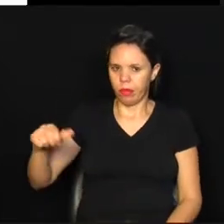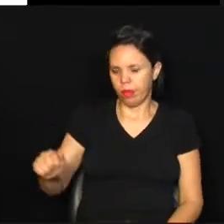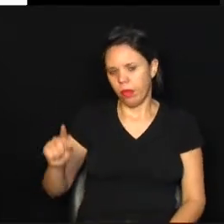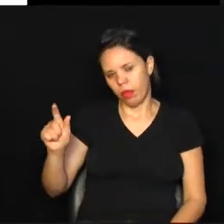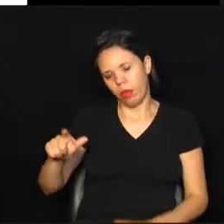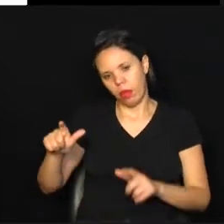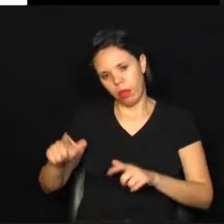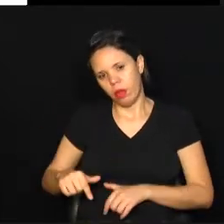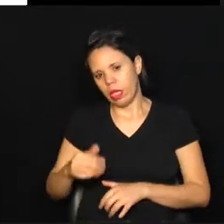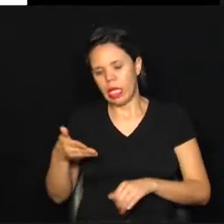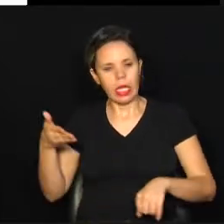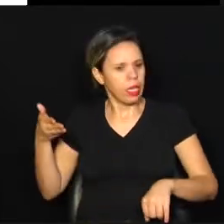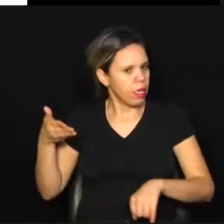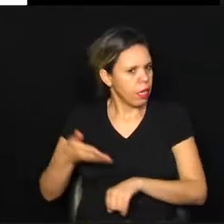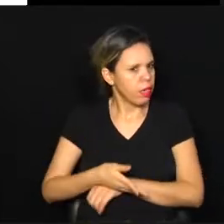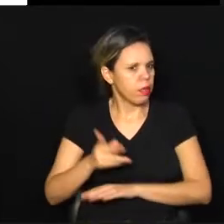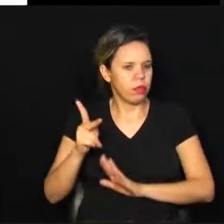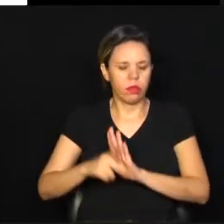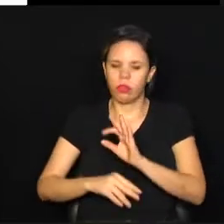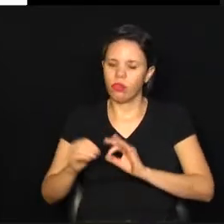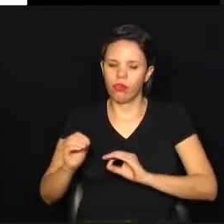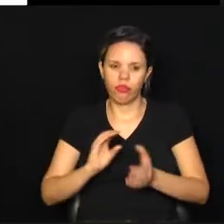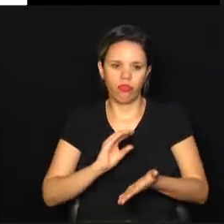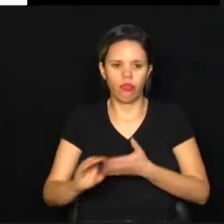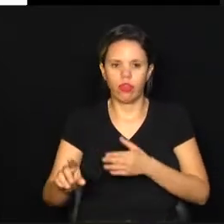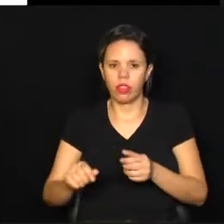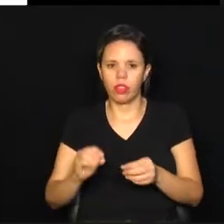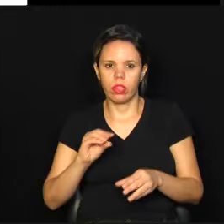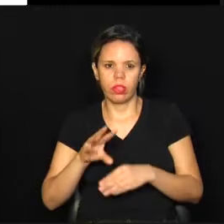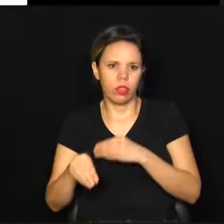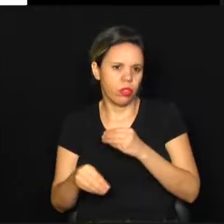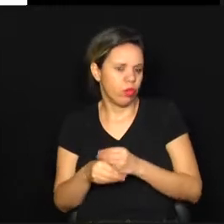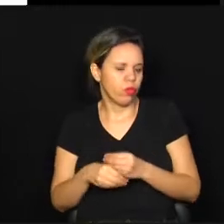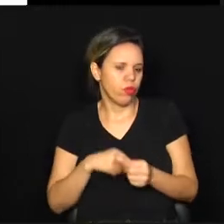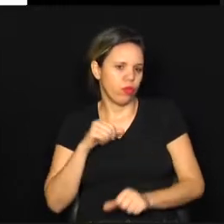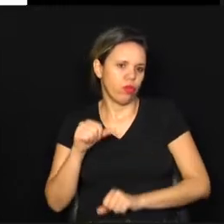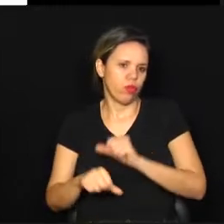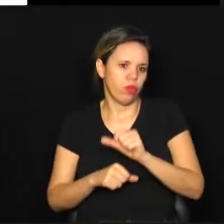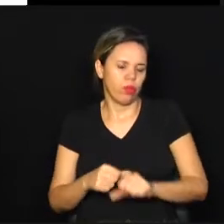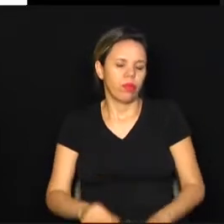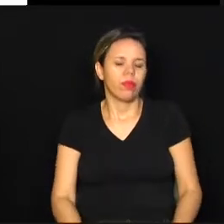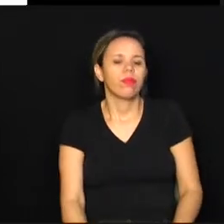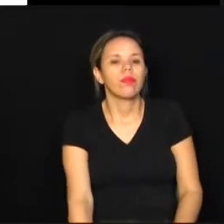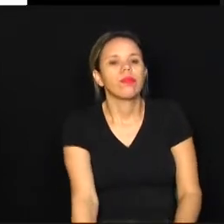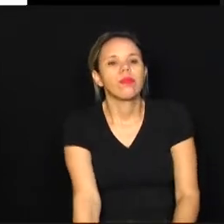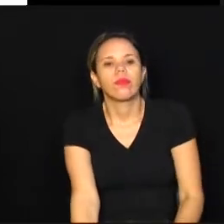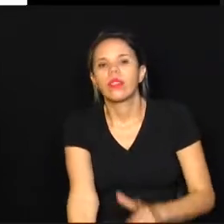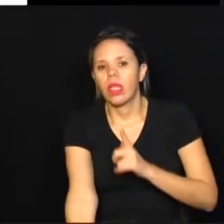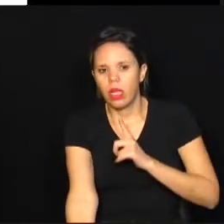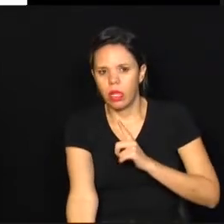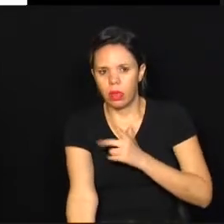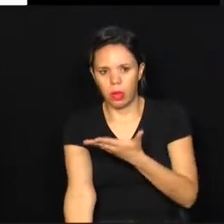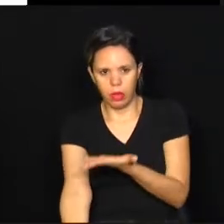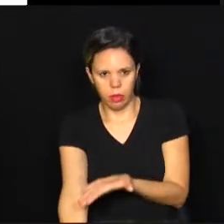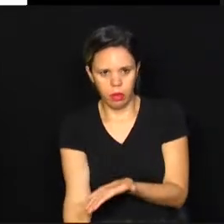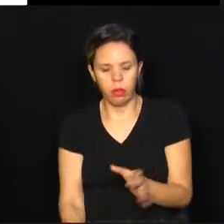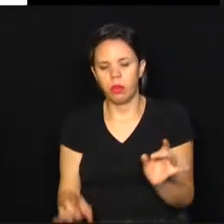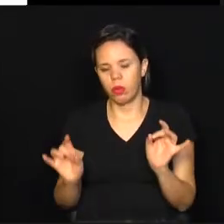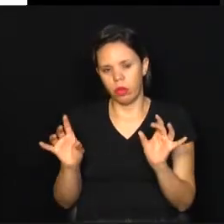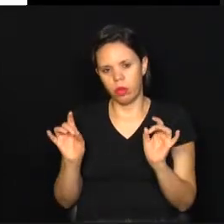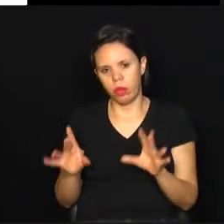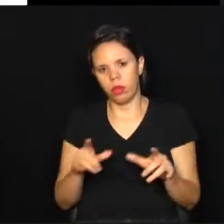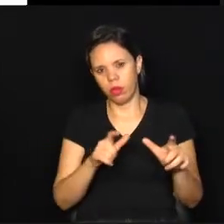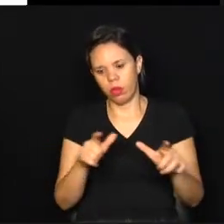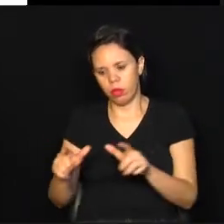periurbanas, né, que não entraram no plano diretor dessa forma, foi mudado isso. Temos as zonas especiais de